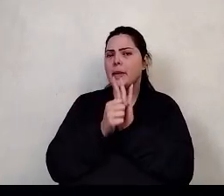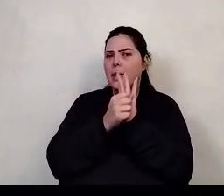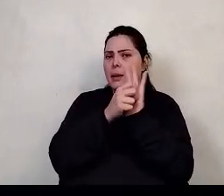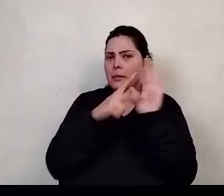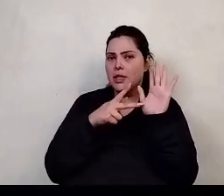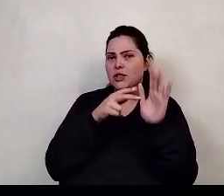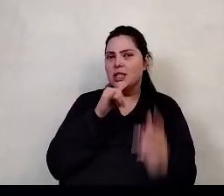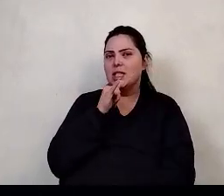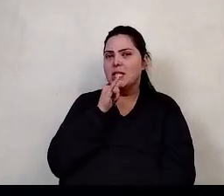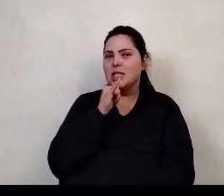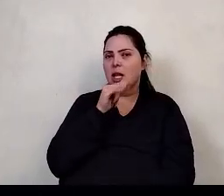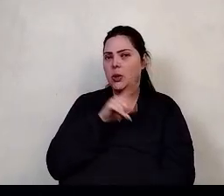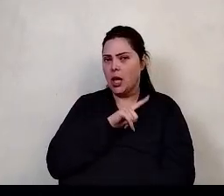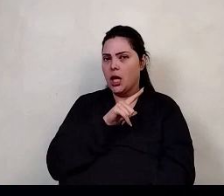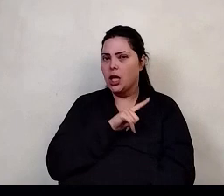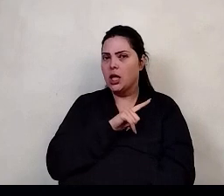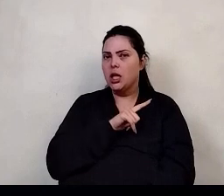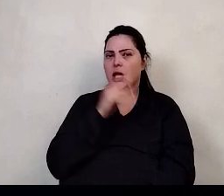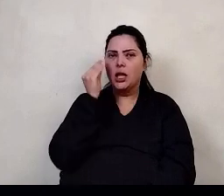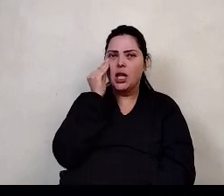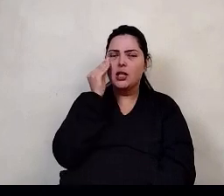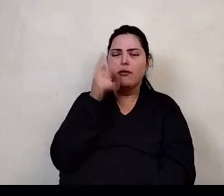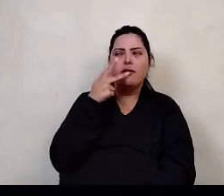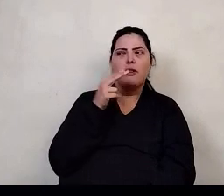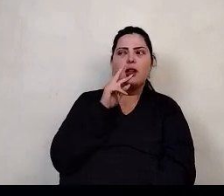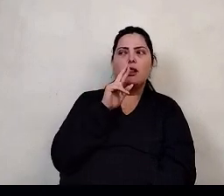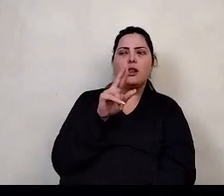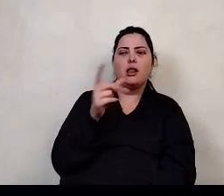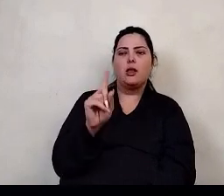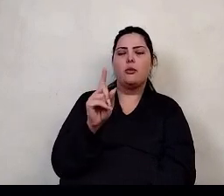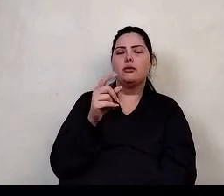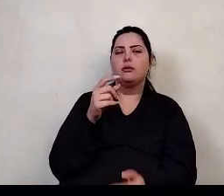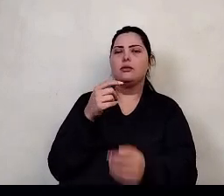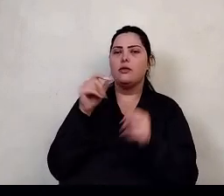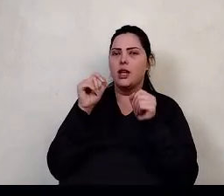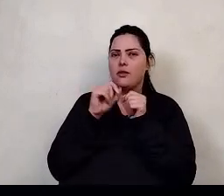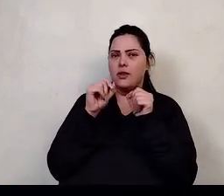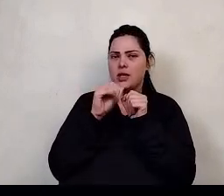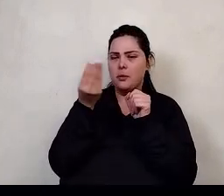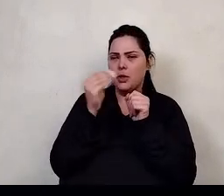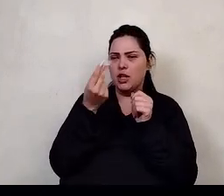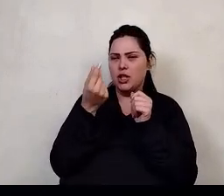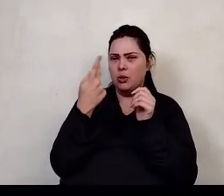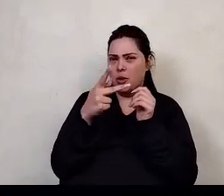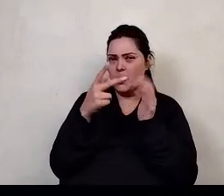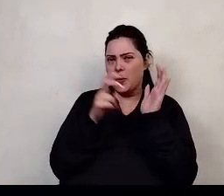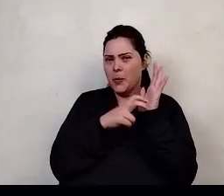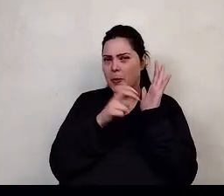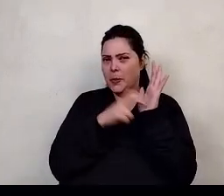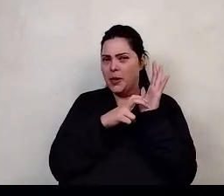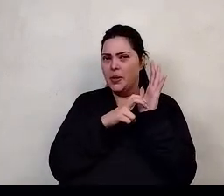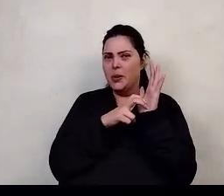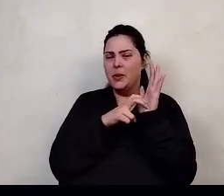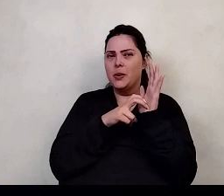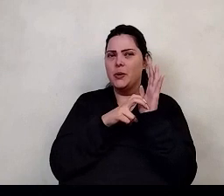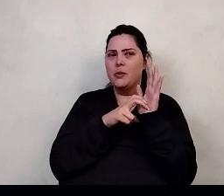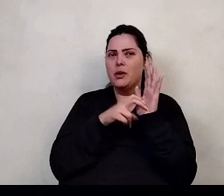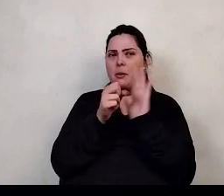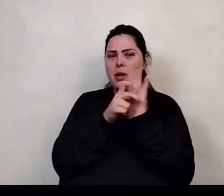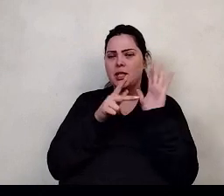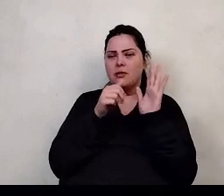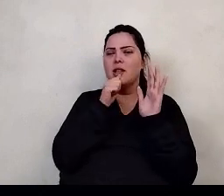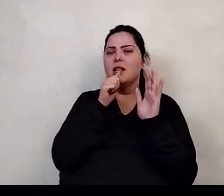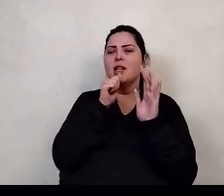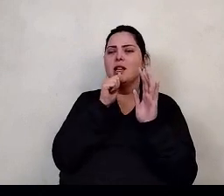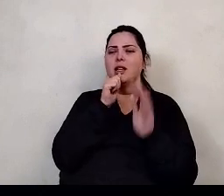Tem testes? Se ele disser não, o que que você vai fazer? Você vai botar o seu dinheiro em um banco cuja o aplicativo não é testado?